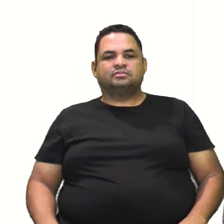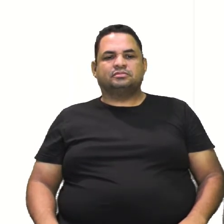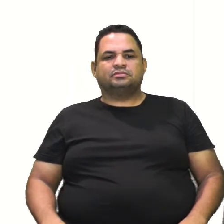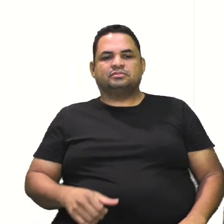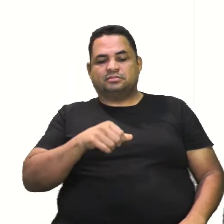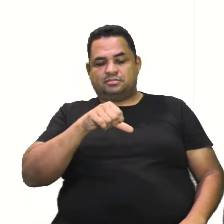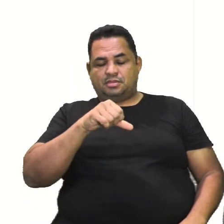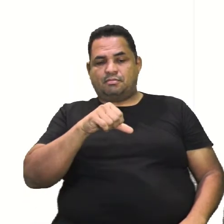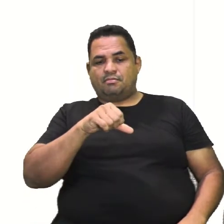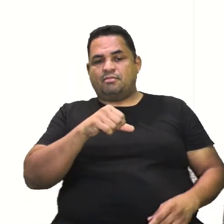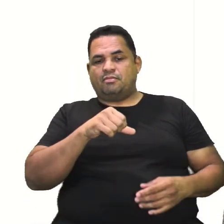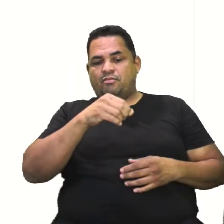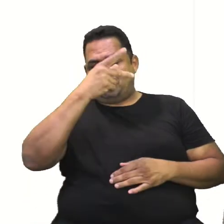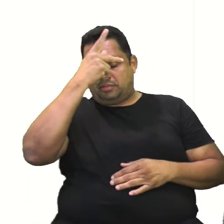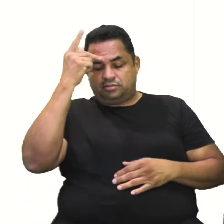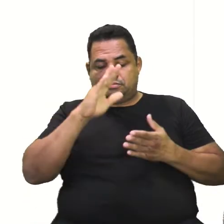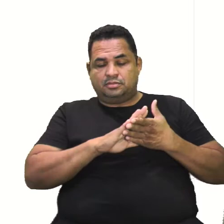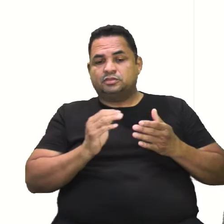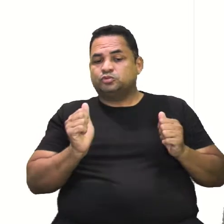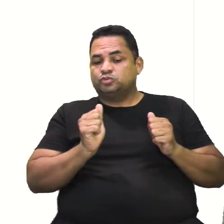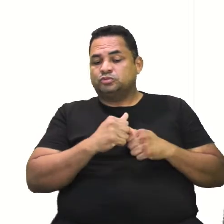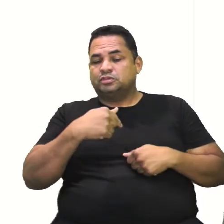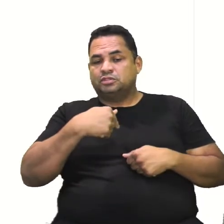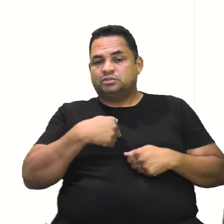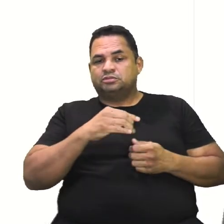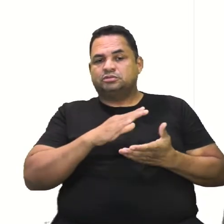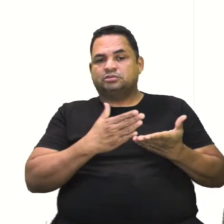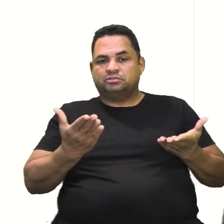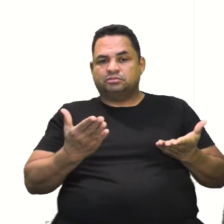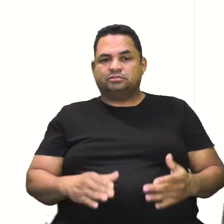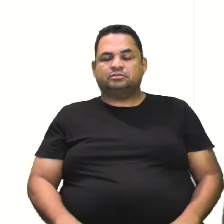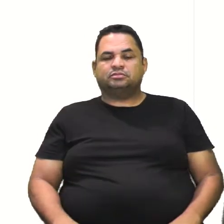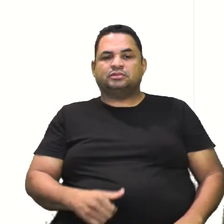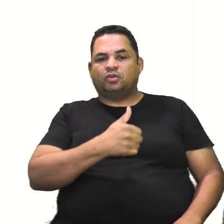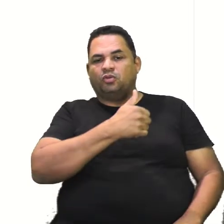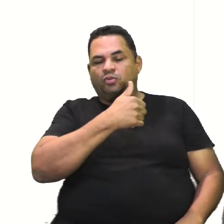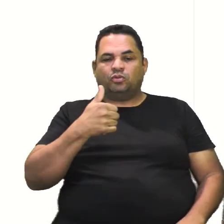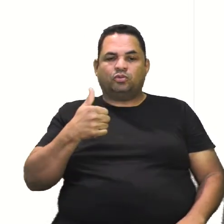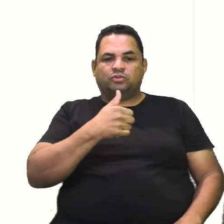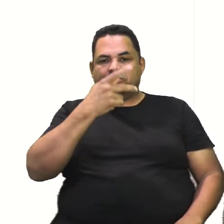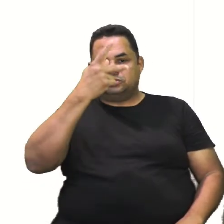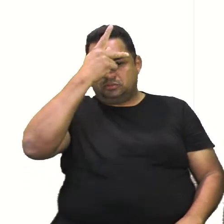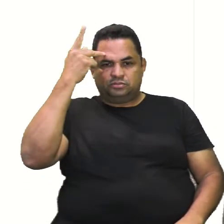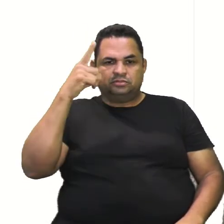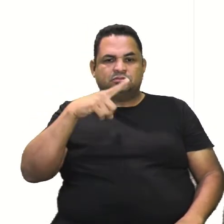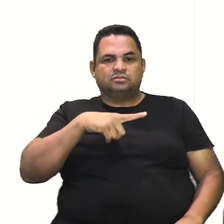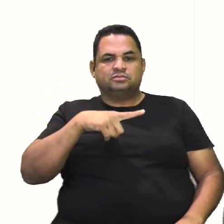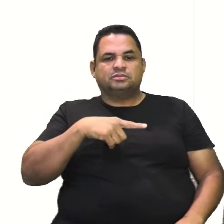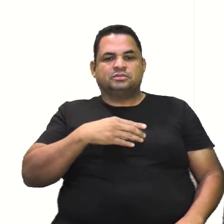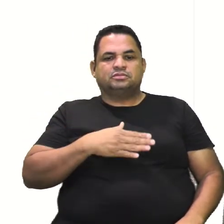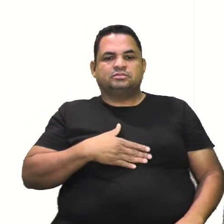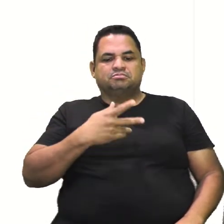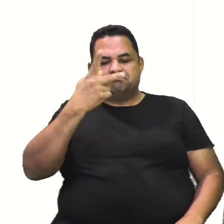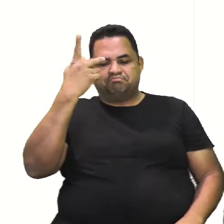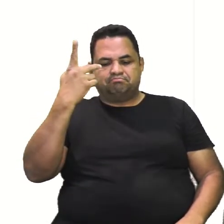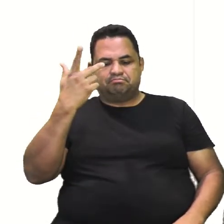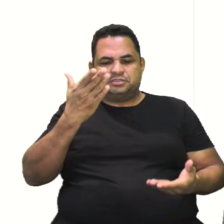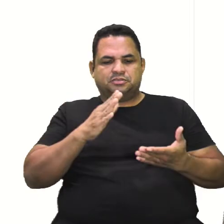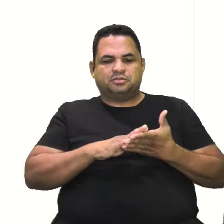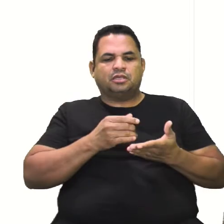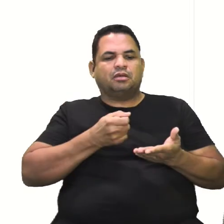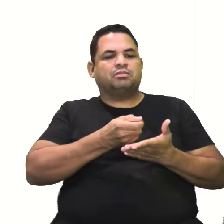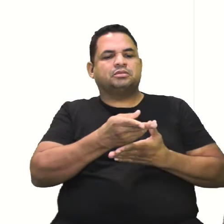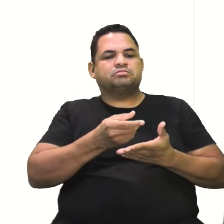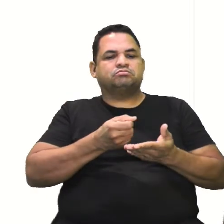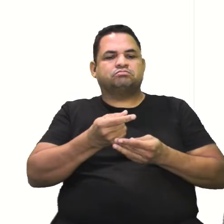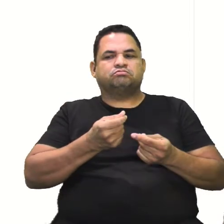eu são 10. São 10. E todo ônibus tem um motorista. Então já são 11 pessoas. E também tem um cobrador, não tem?